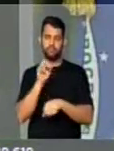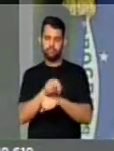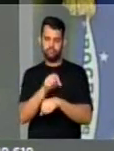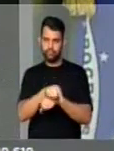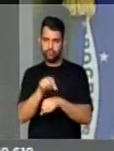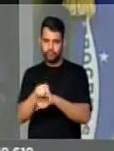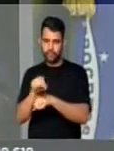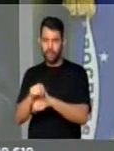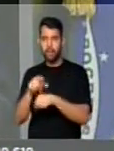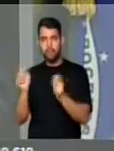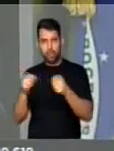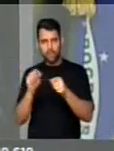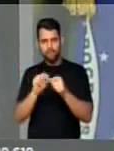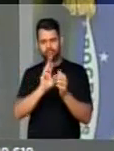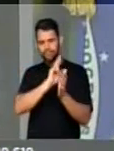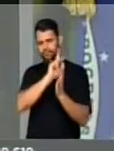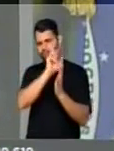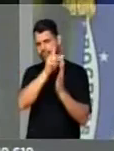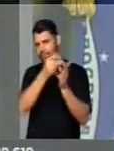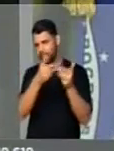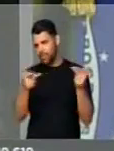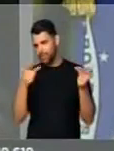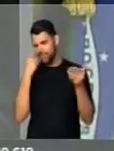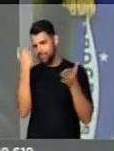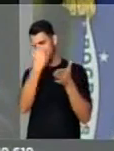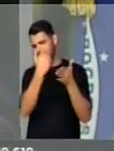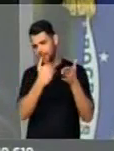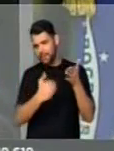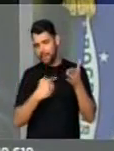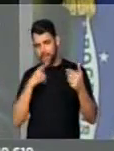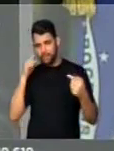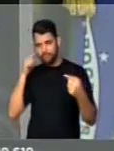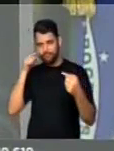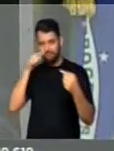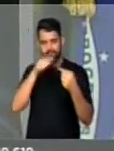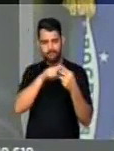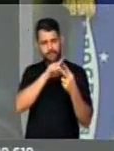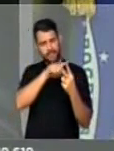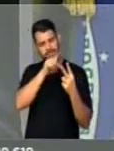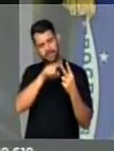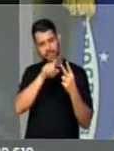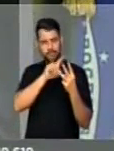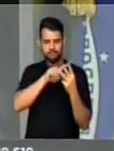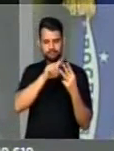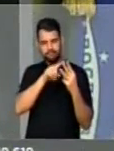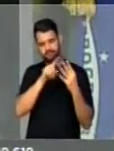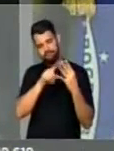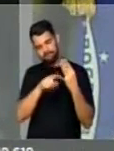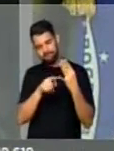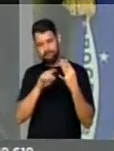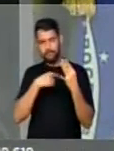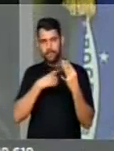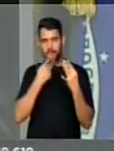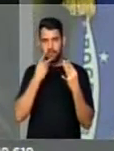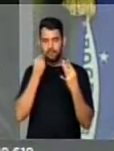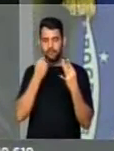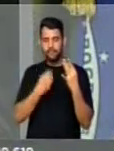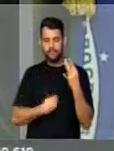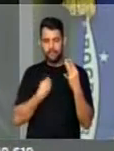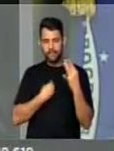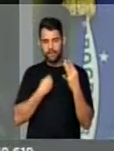portanto, poderia elencar tantos outros, mas eu queria me ater aqui a mais 3 ou 4 para